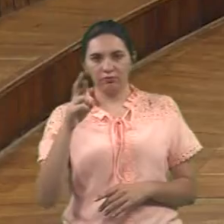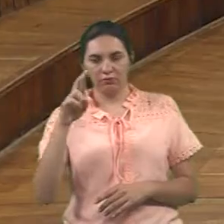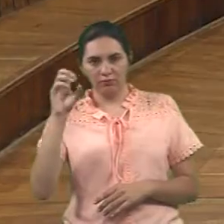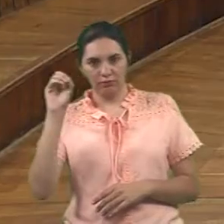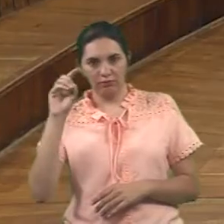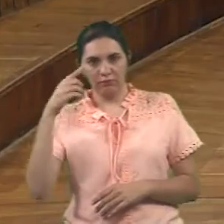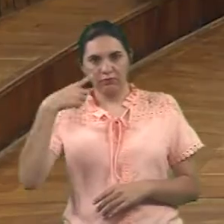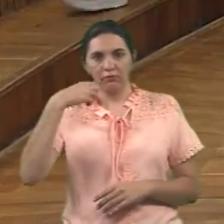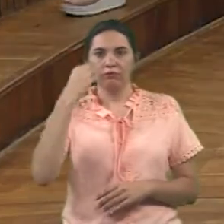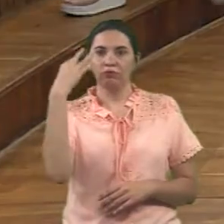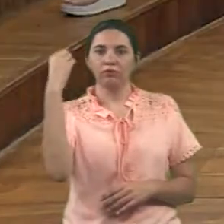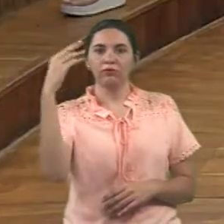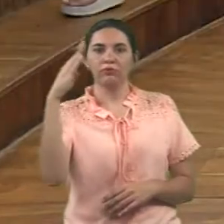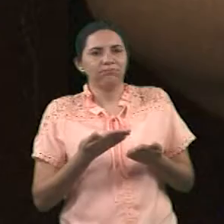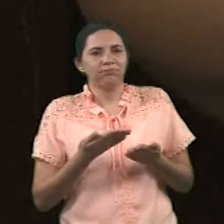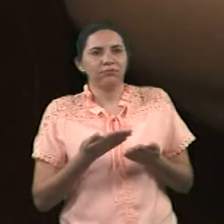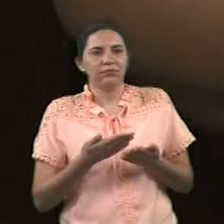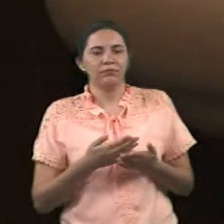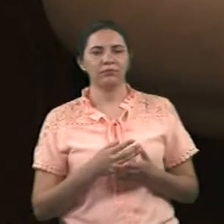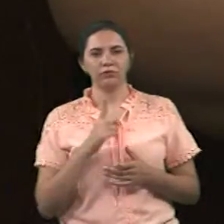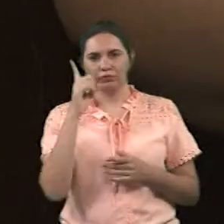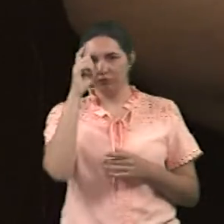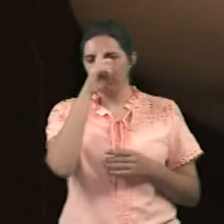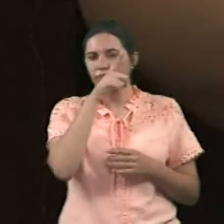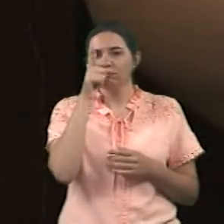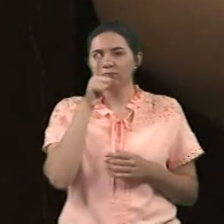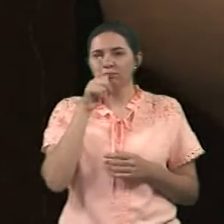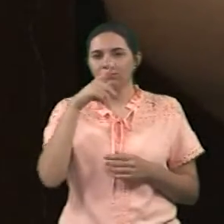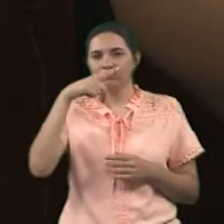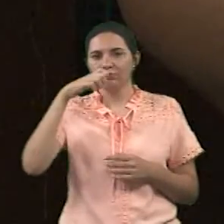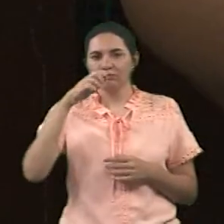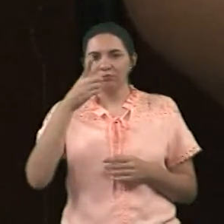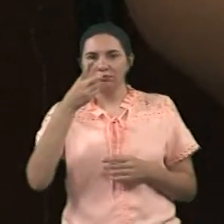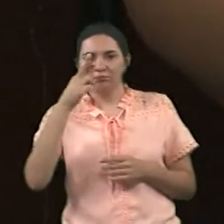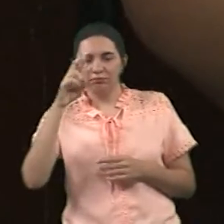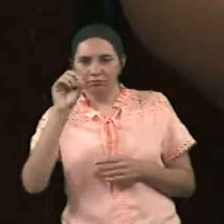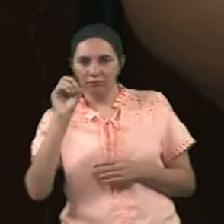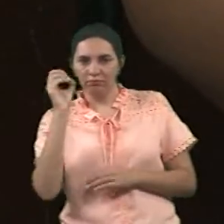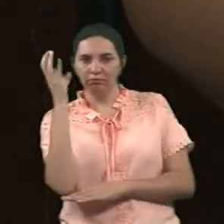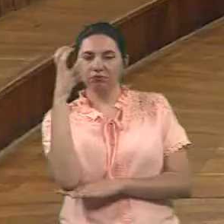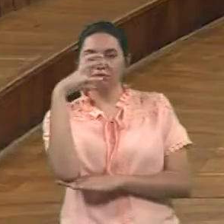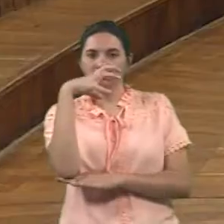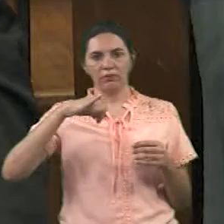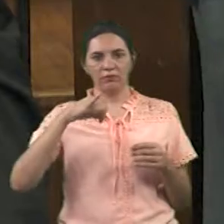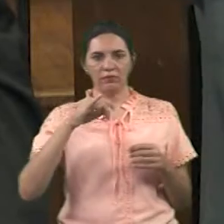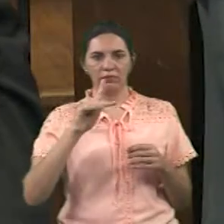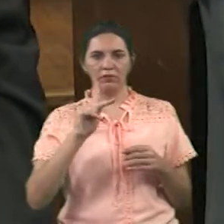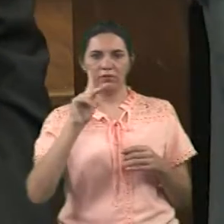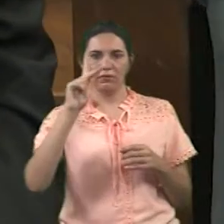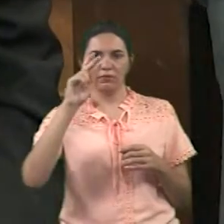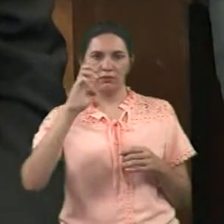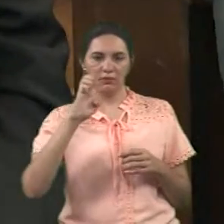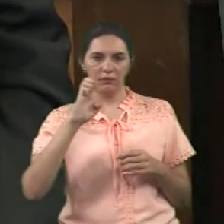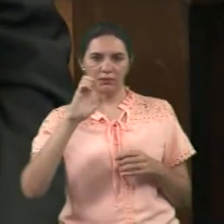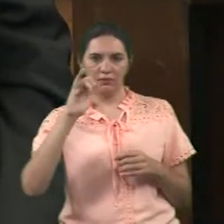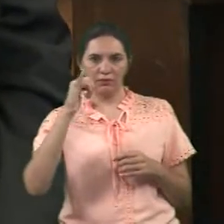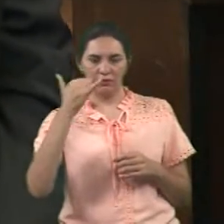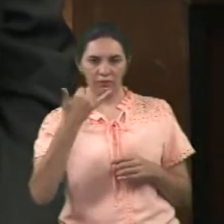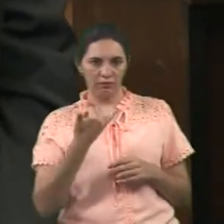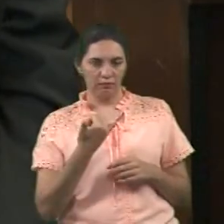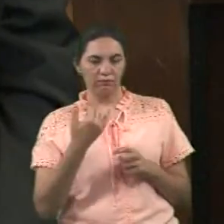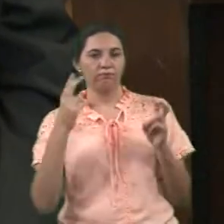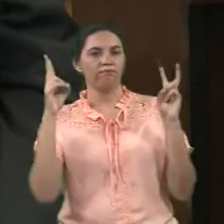Lemos Costa pelo título a mãe dele o representou na sessão e levou o troféu da última conquista do filho destaca